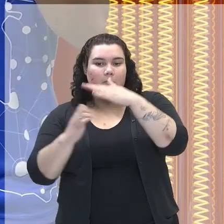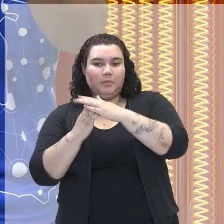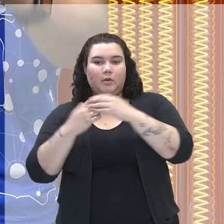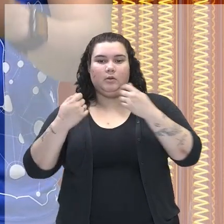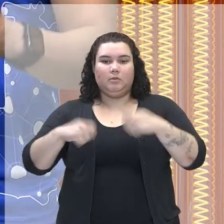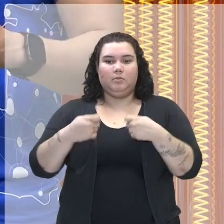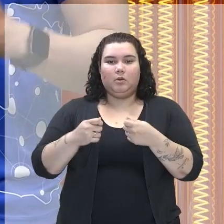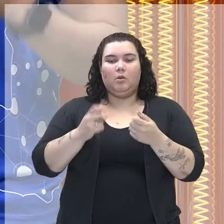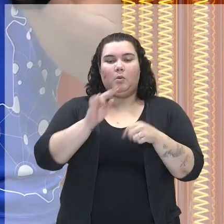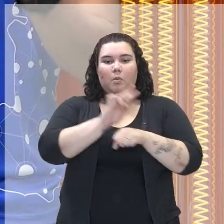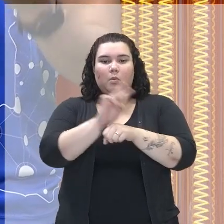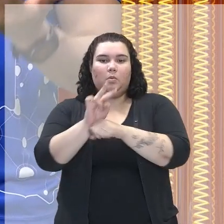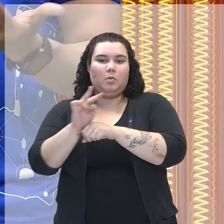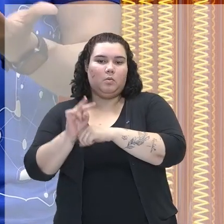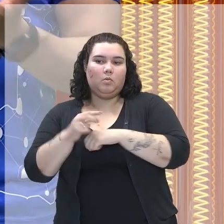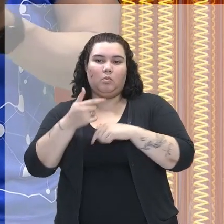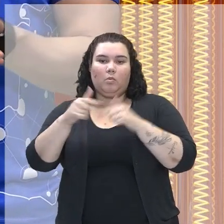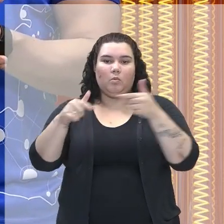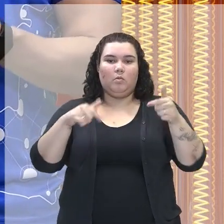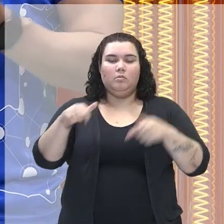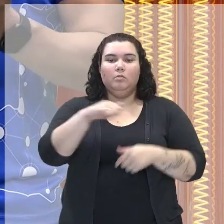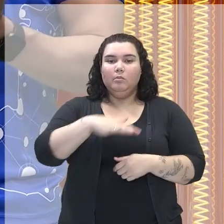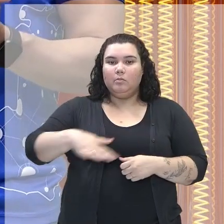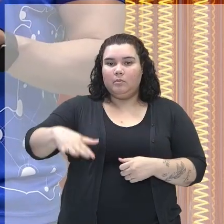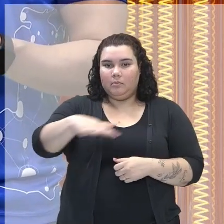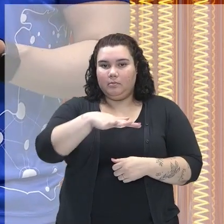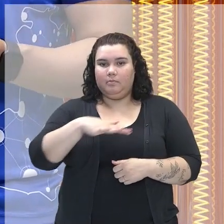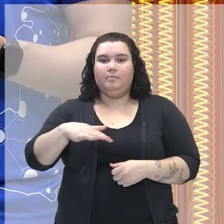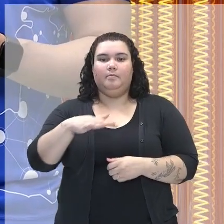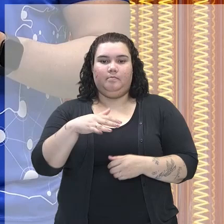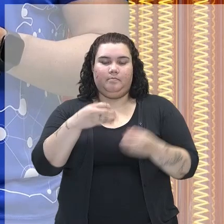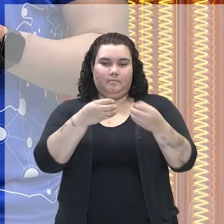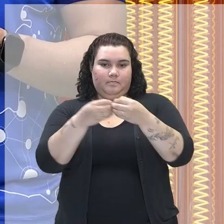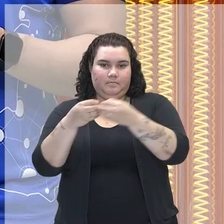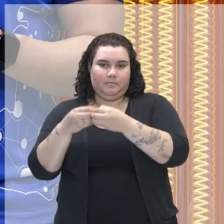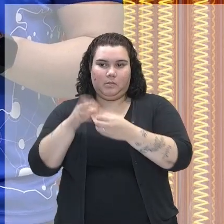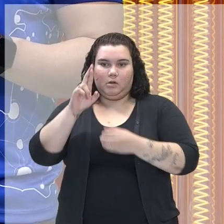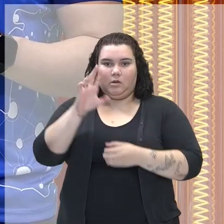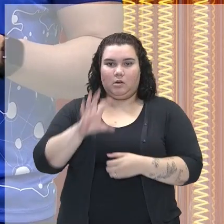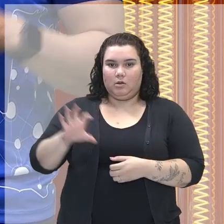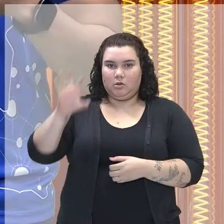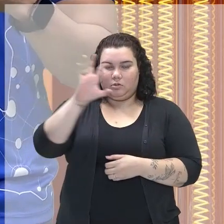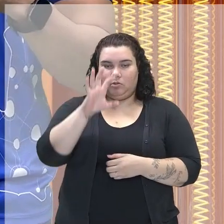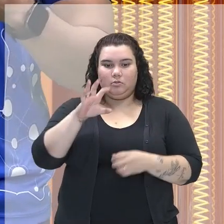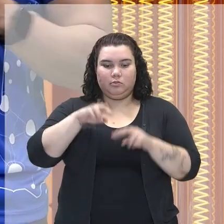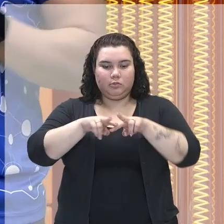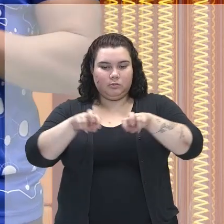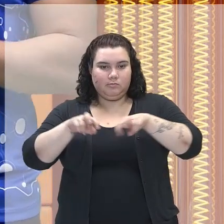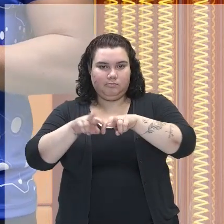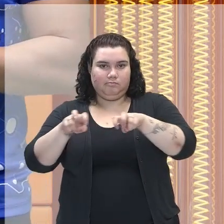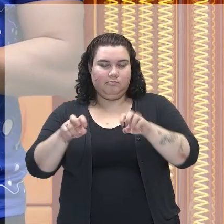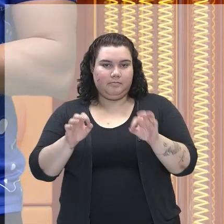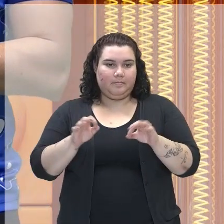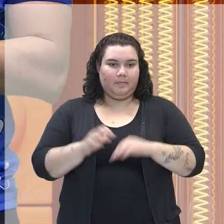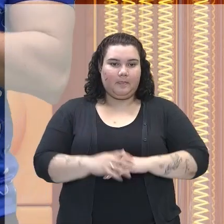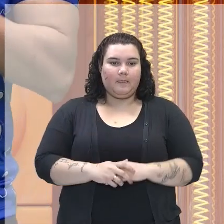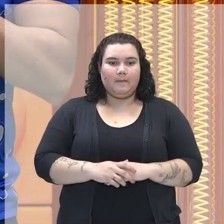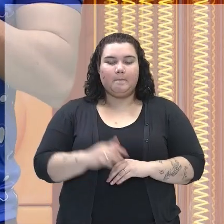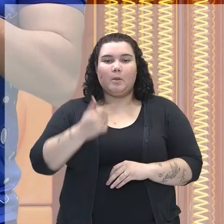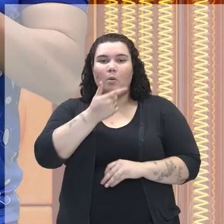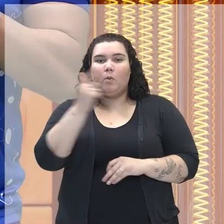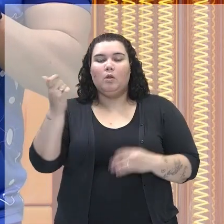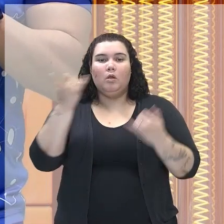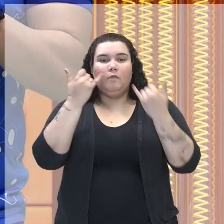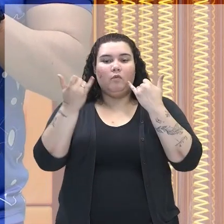compensar, preservando outras áreas ali próximas à região de extração mineral, certo? Outro ponto importante